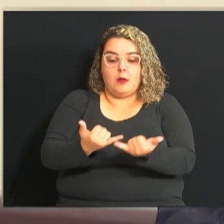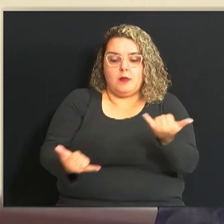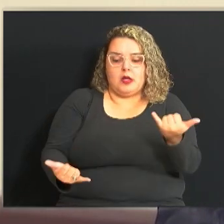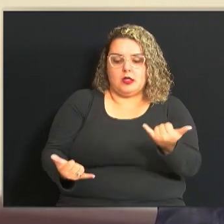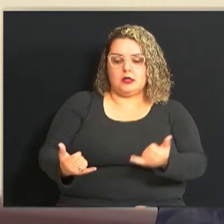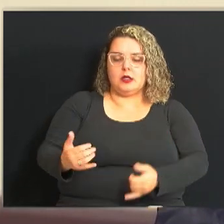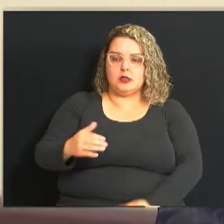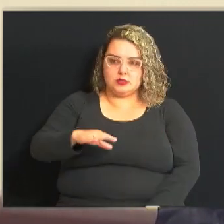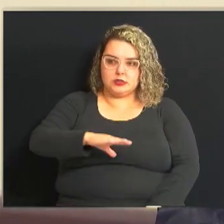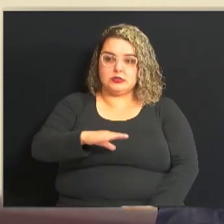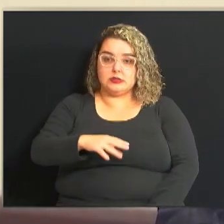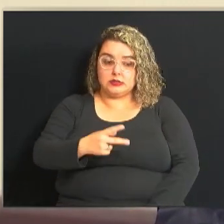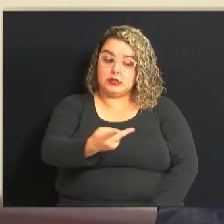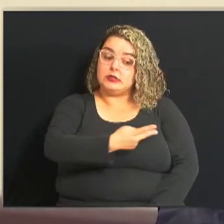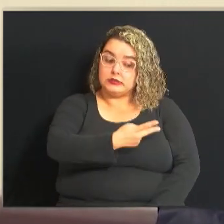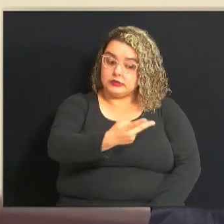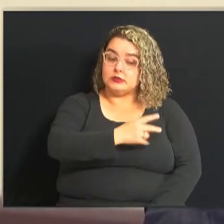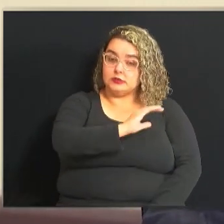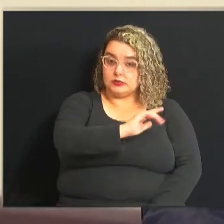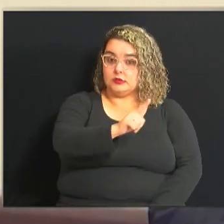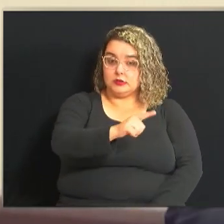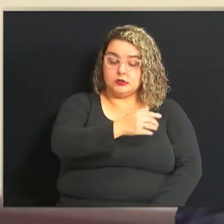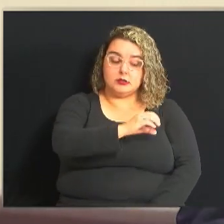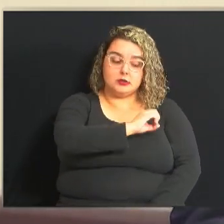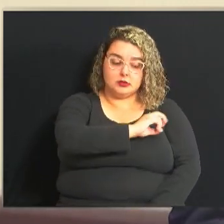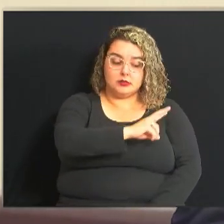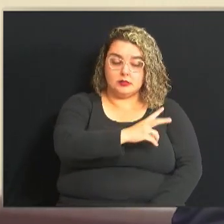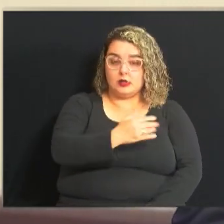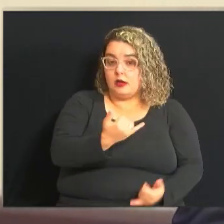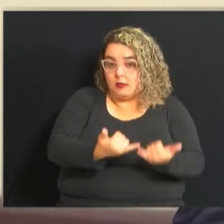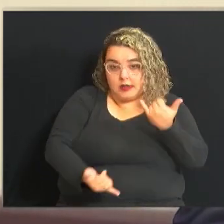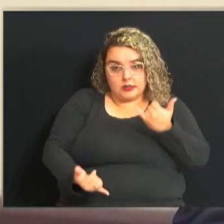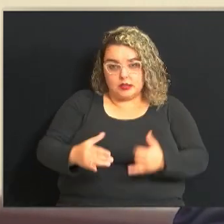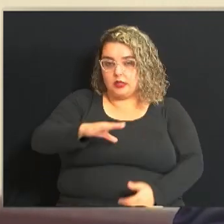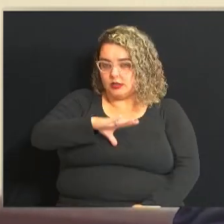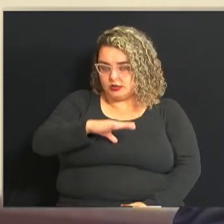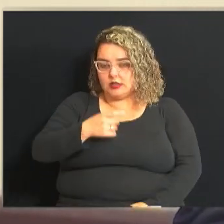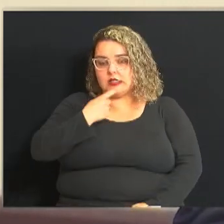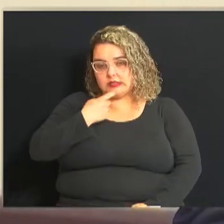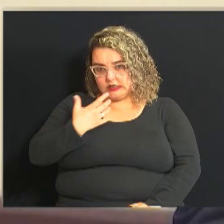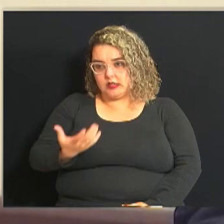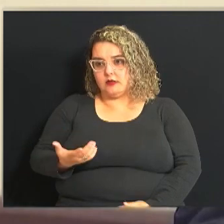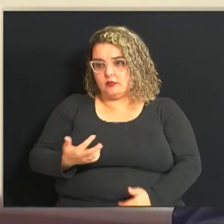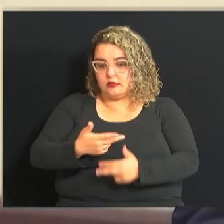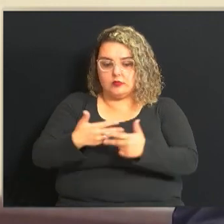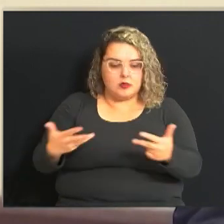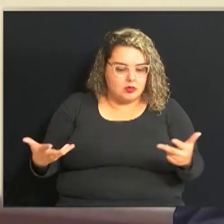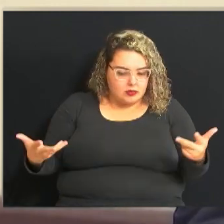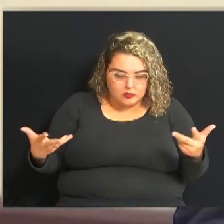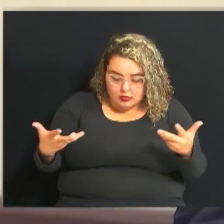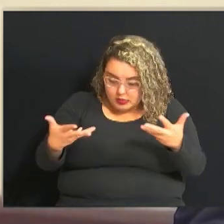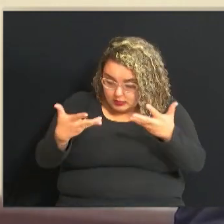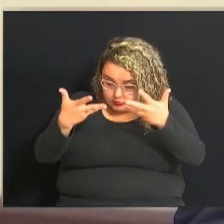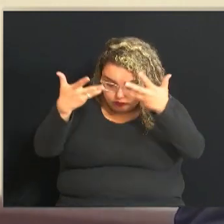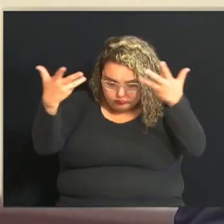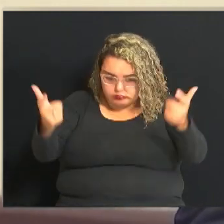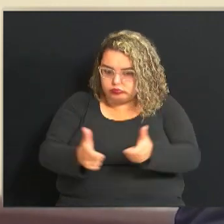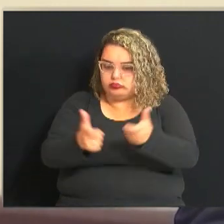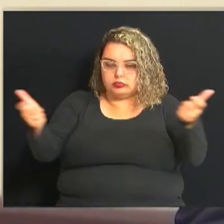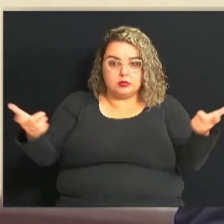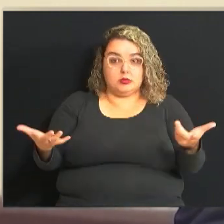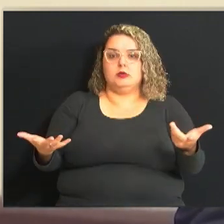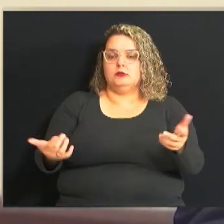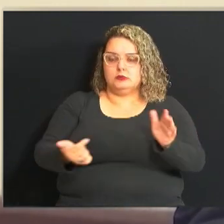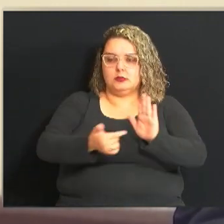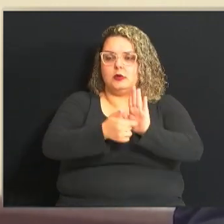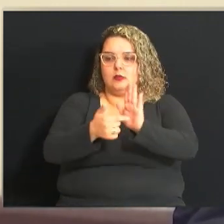regiões, esses dois distritos são praticamente metade da cidade, foi uma coisa assim extraordinária. Nós vamos mostrar aqui que